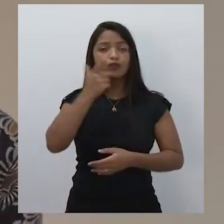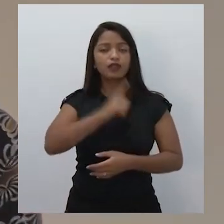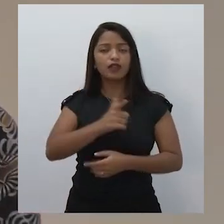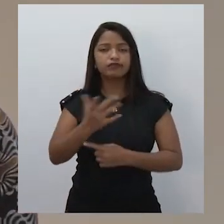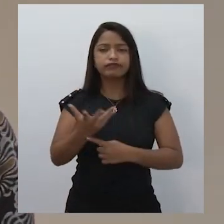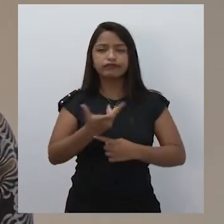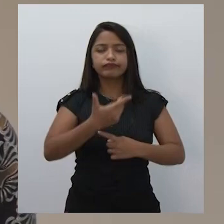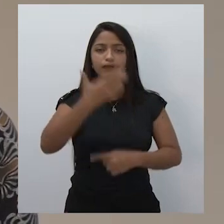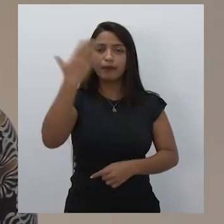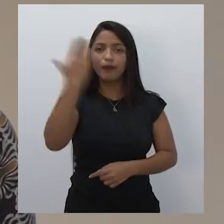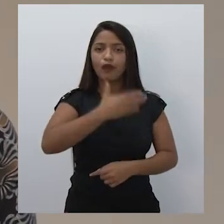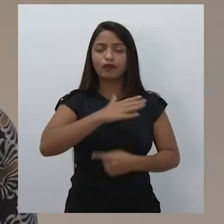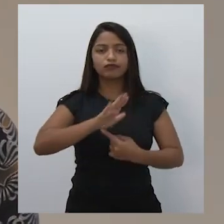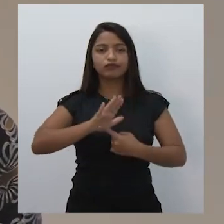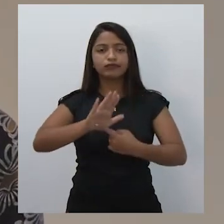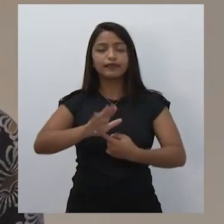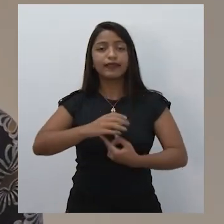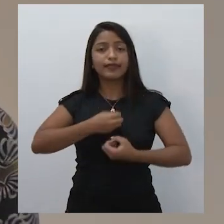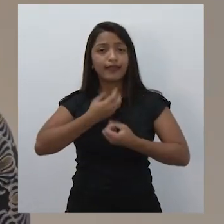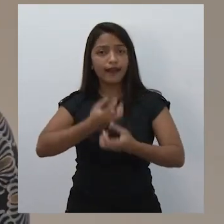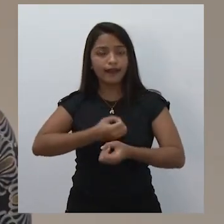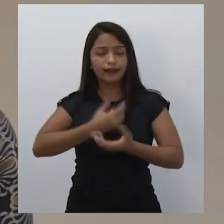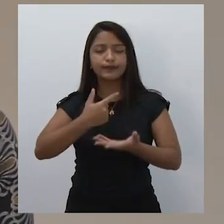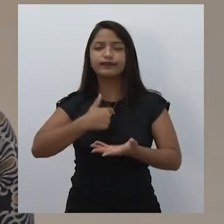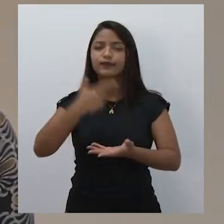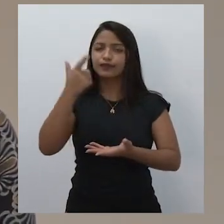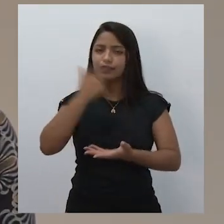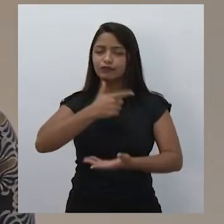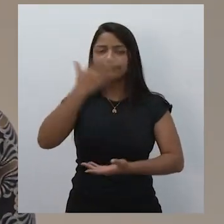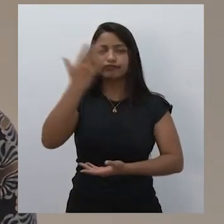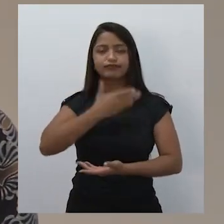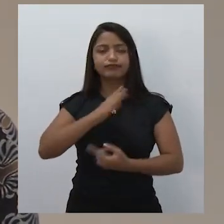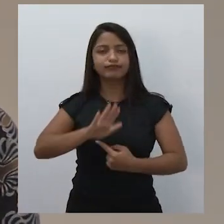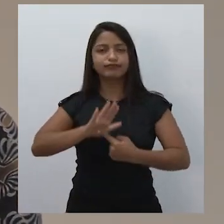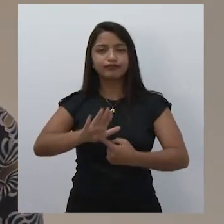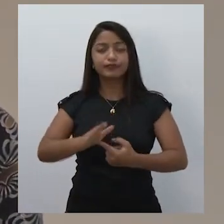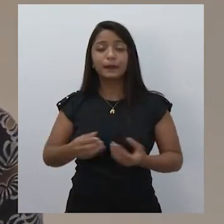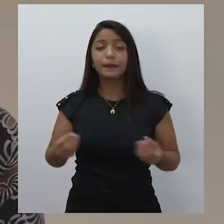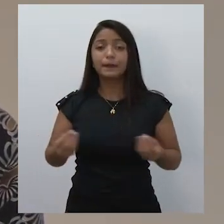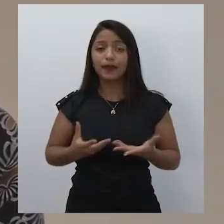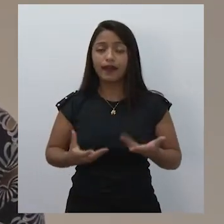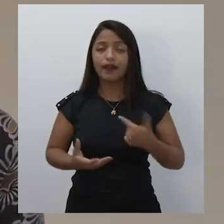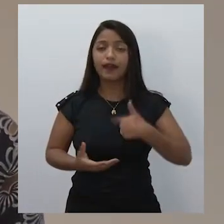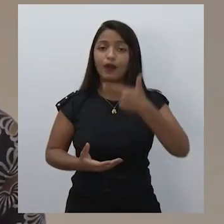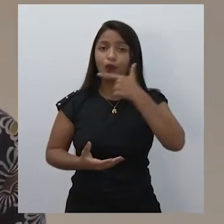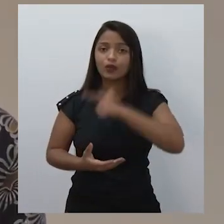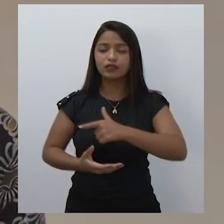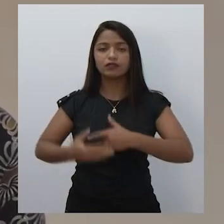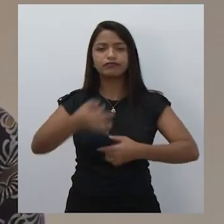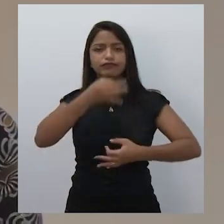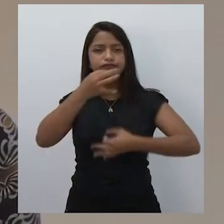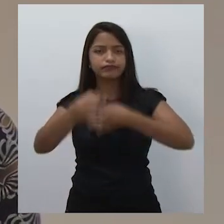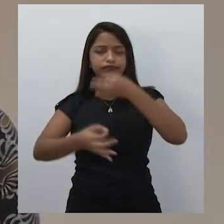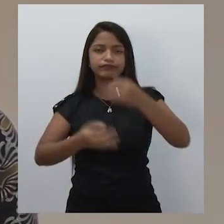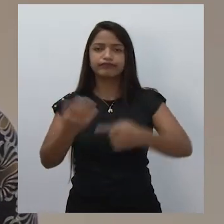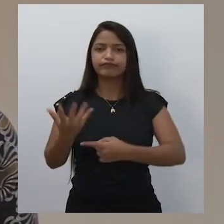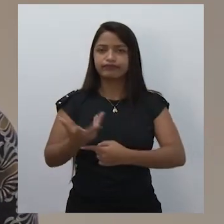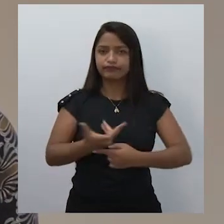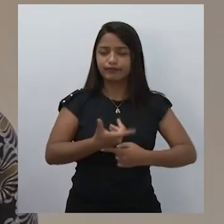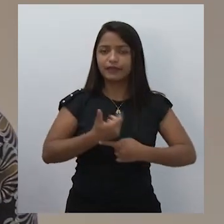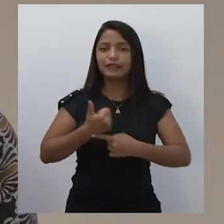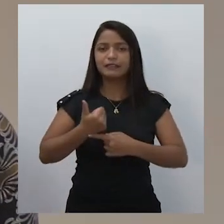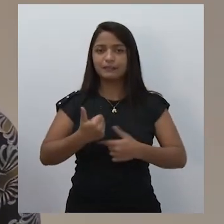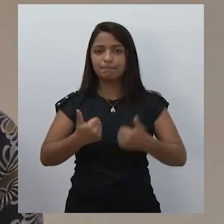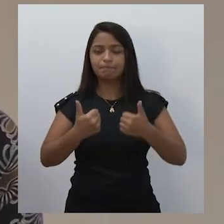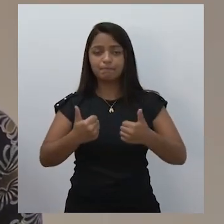as evidências, os dados necessários para que eu possa fazer criar um bom argumento. Eu possa defender